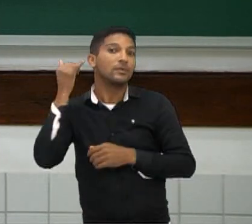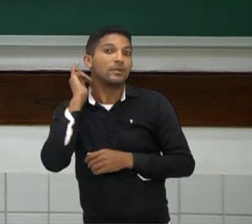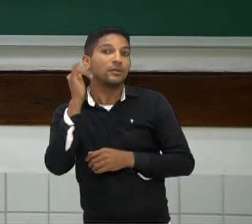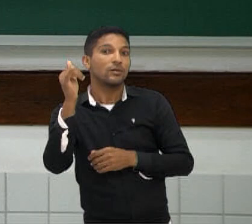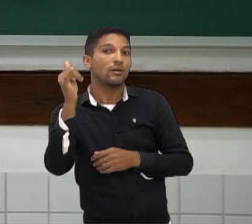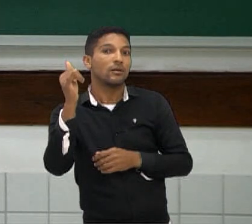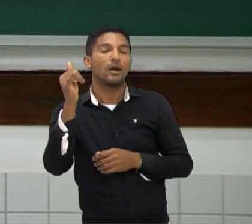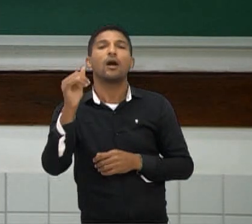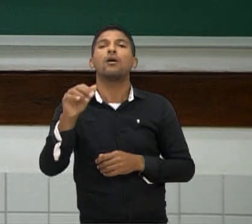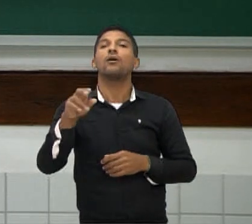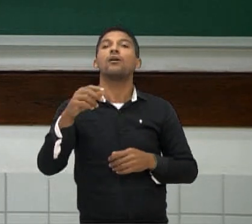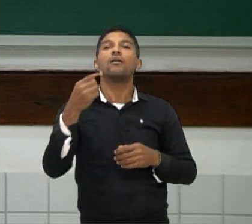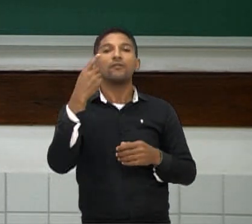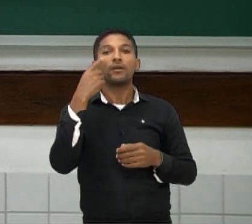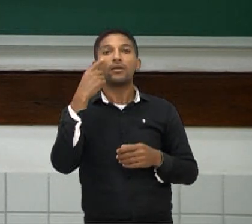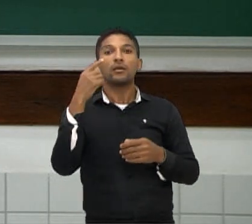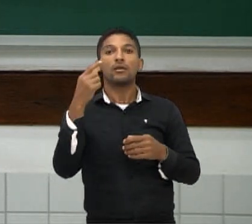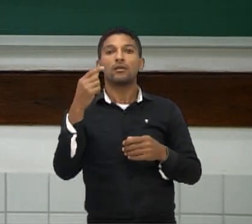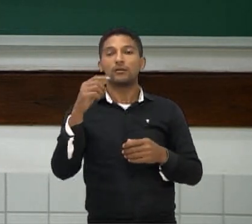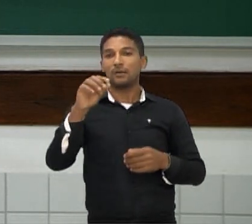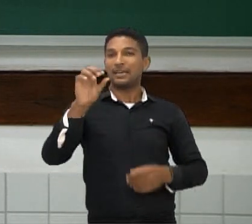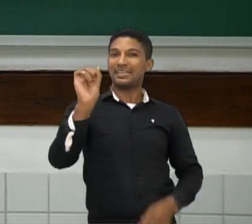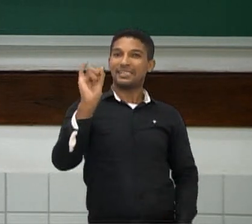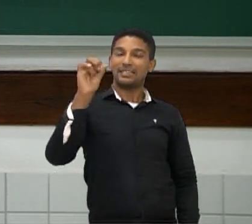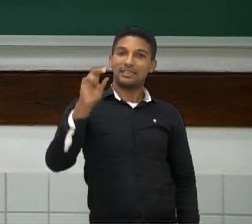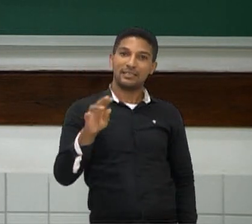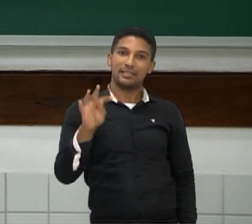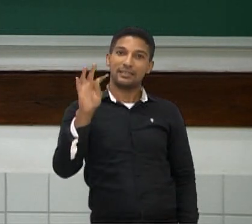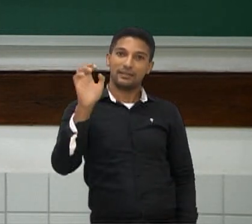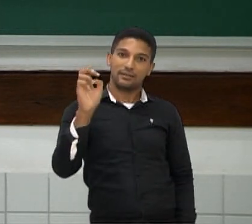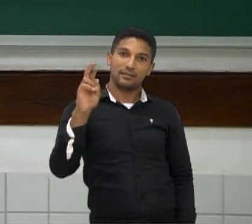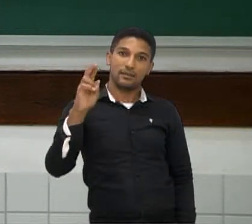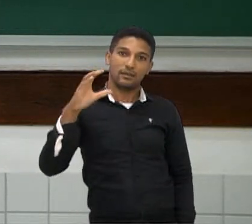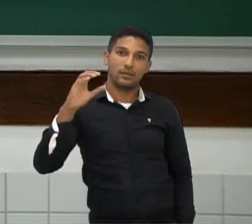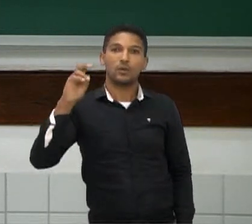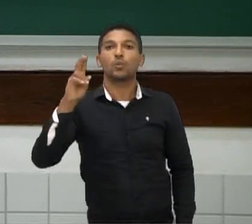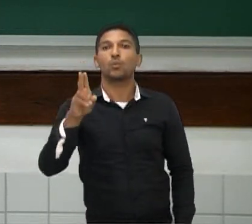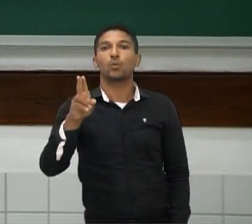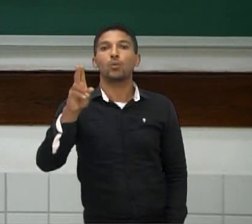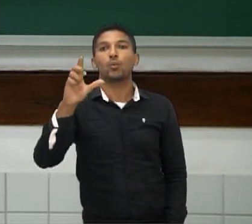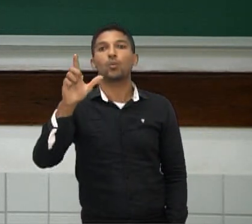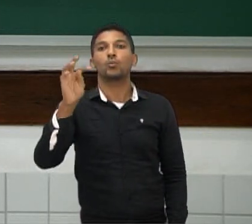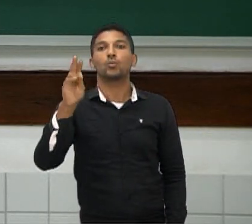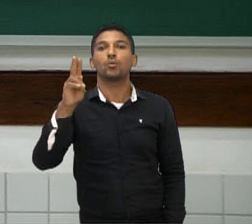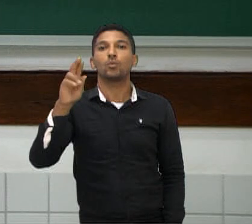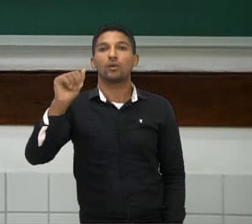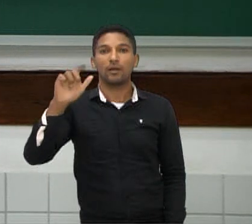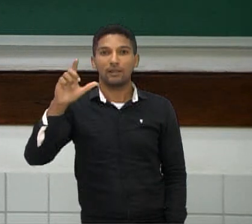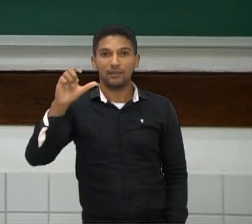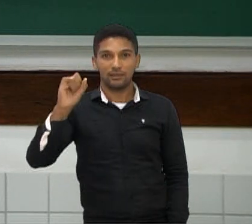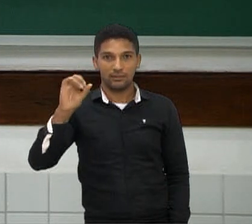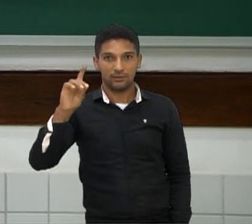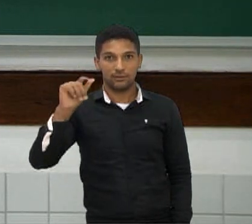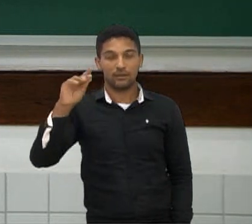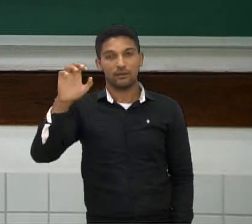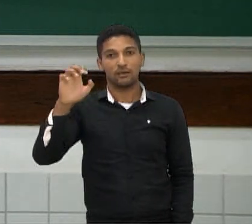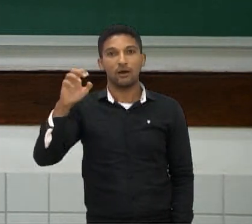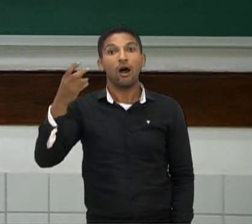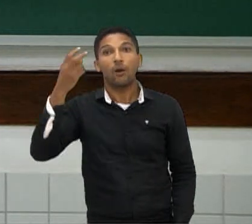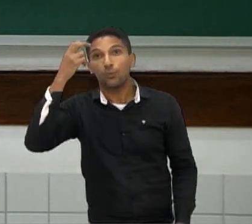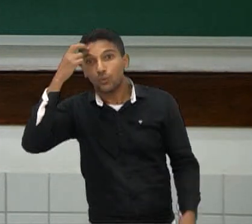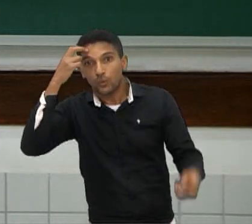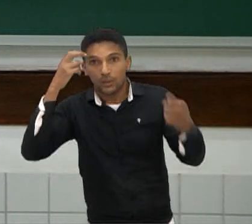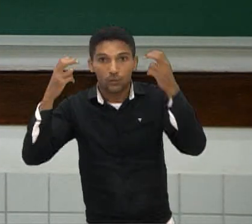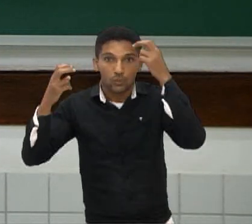outra coisa, gente, cybercultura, tecnologia, comunicação e cultura.